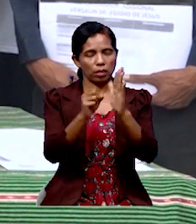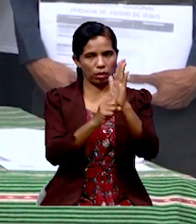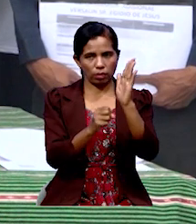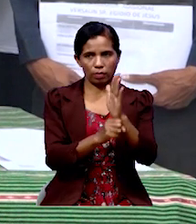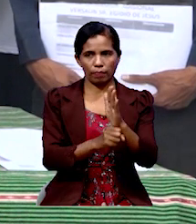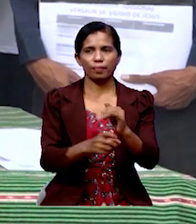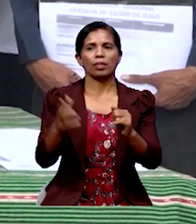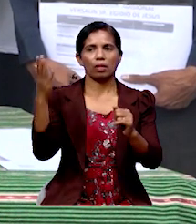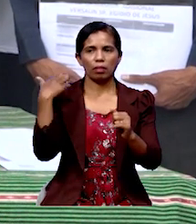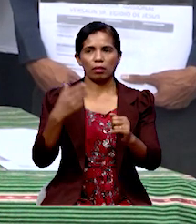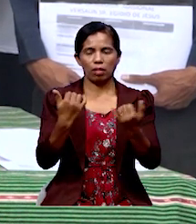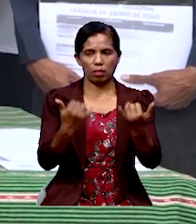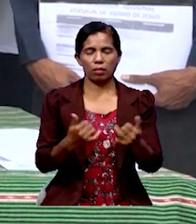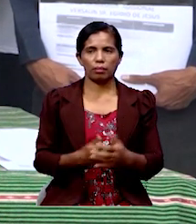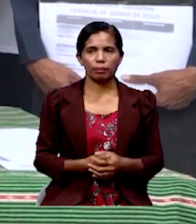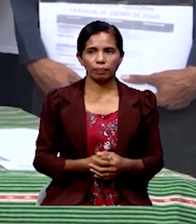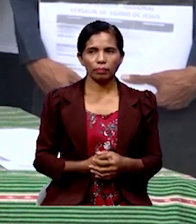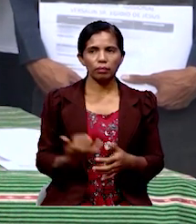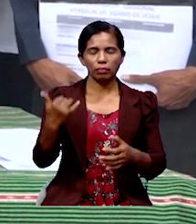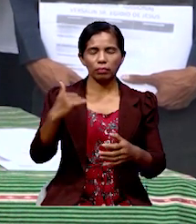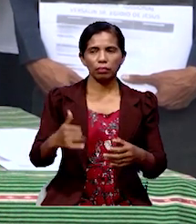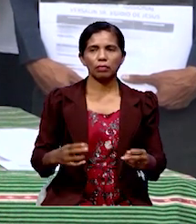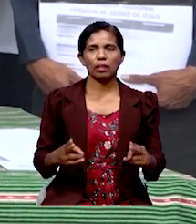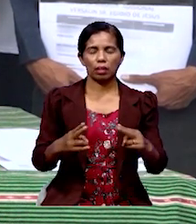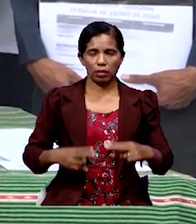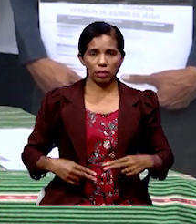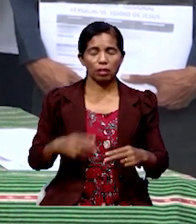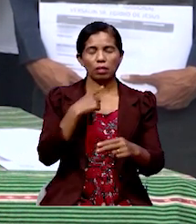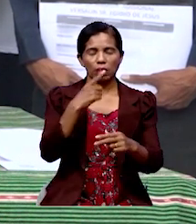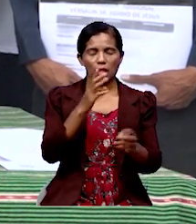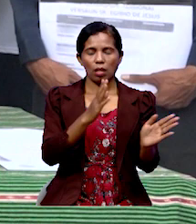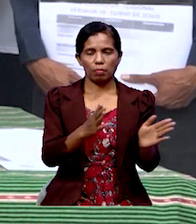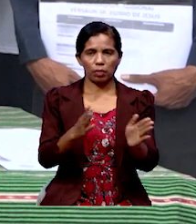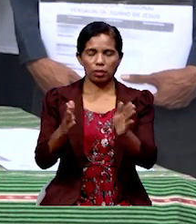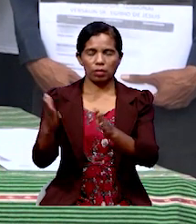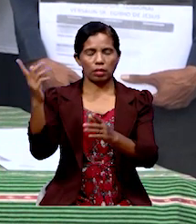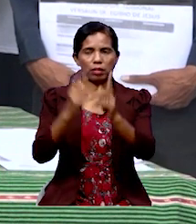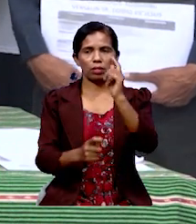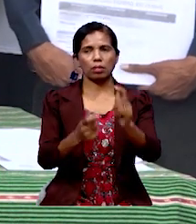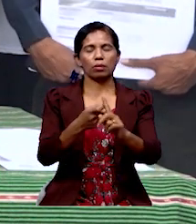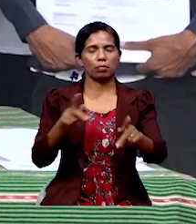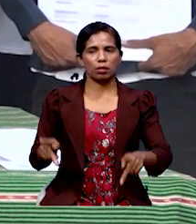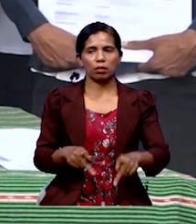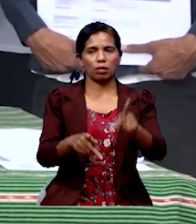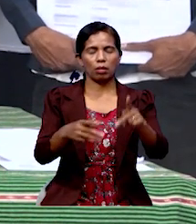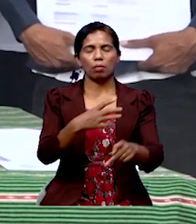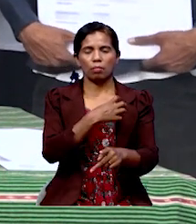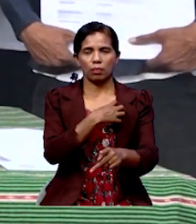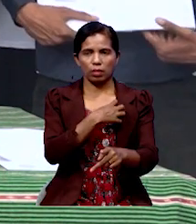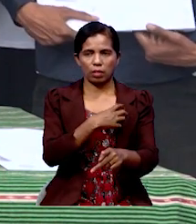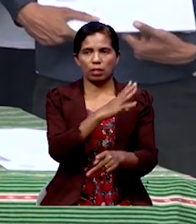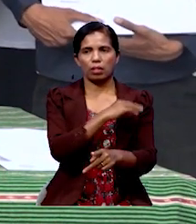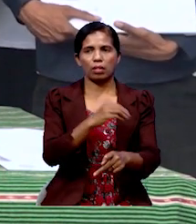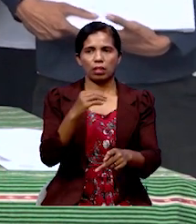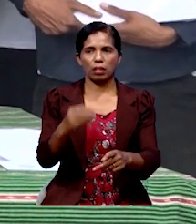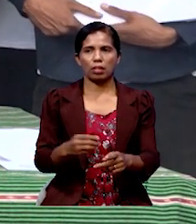ao arsenal, agora a botira. Que se sirne cabo no metin, a soro alta mal processo na sire tribunal. Lio o Ministério Público, lio a polícia. Por favor, camarada Abel,